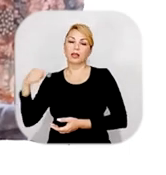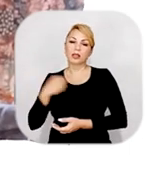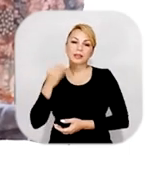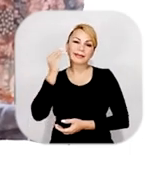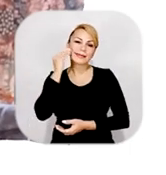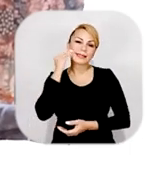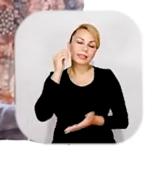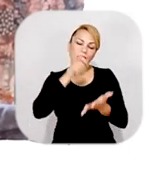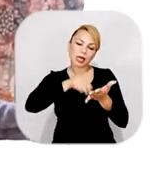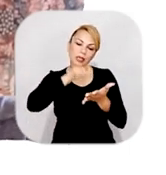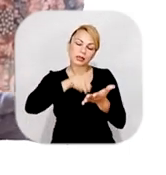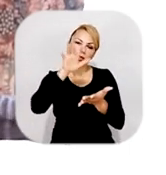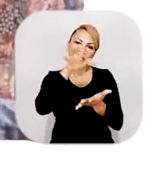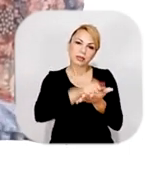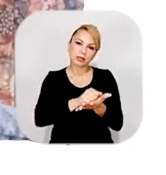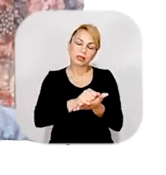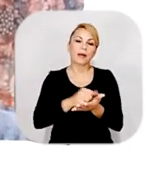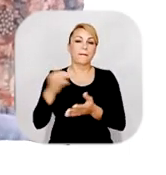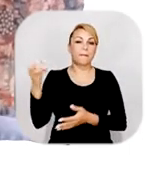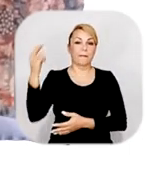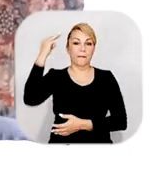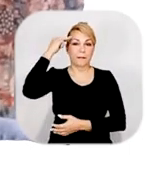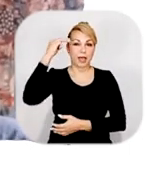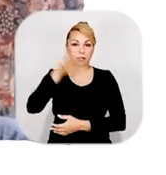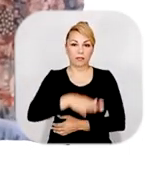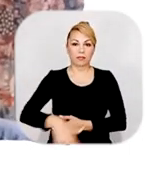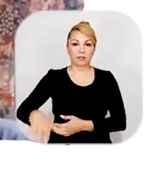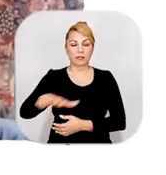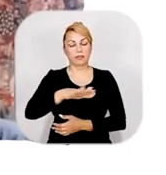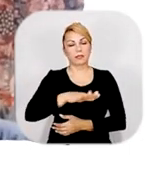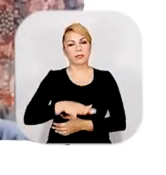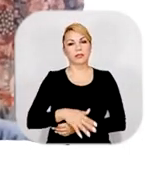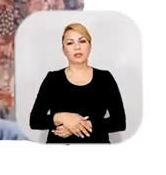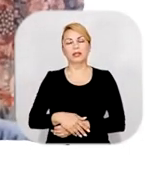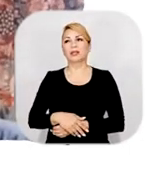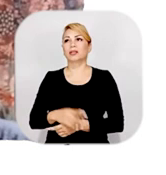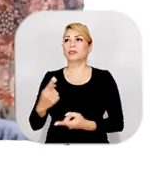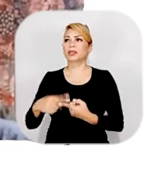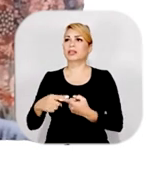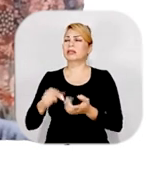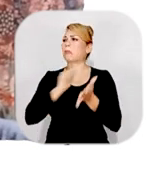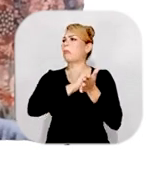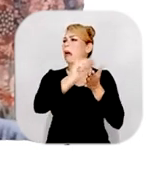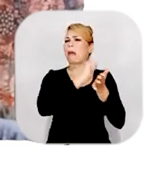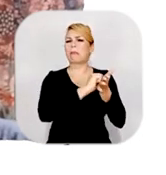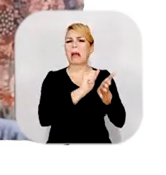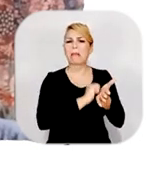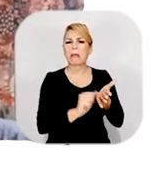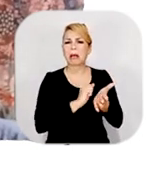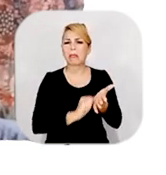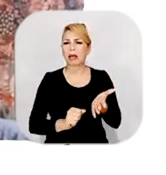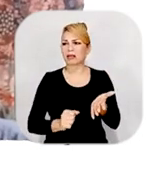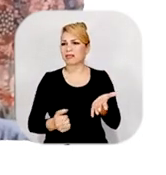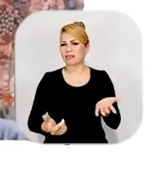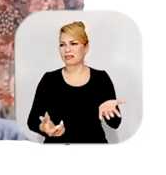reescrever essa memória local. Porque tudo está tão sendo apagado, apagado, apagado, como a